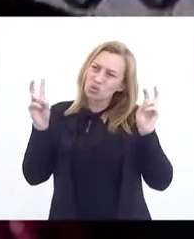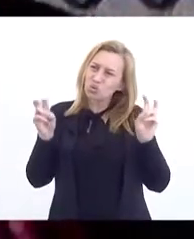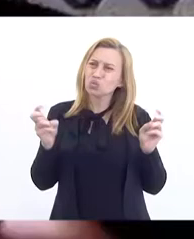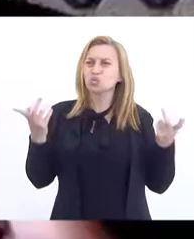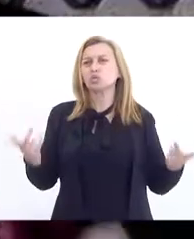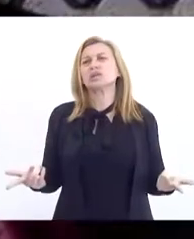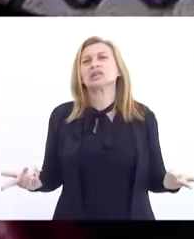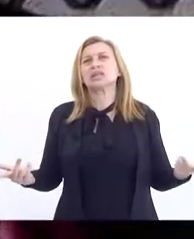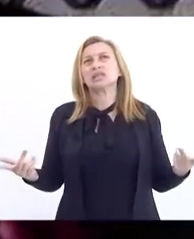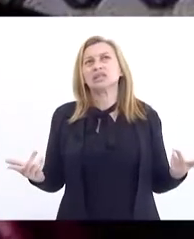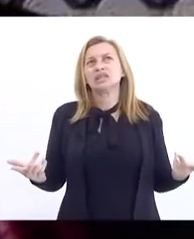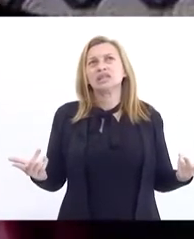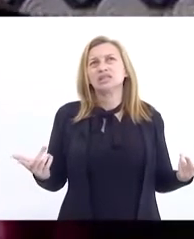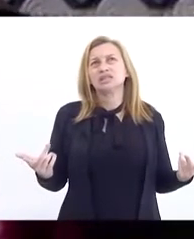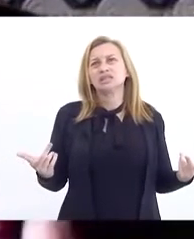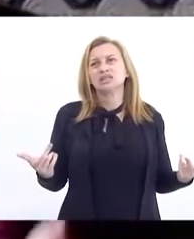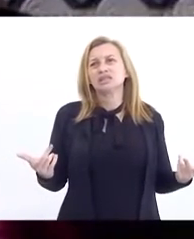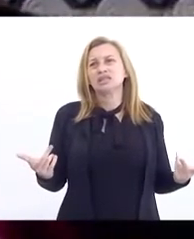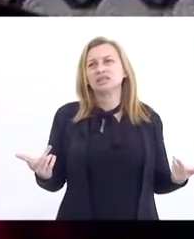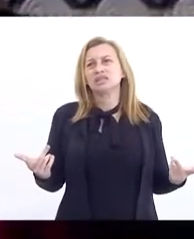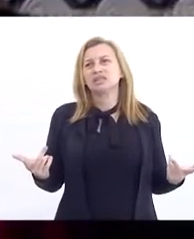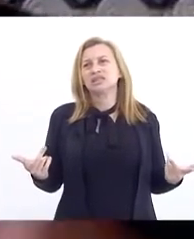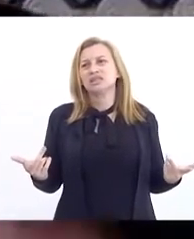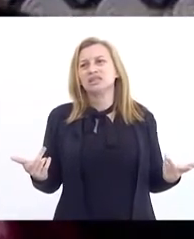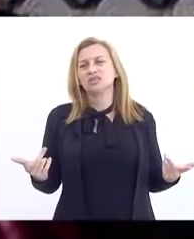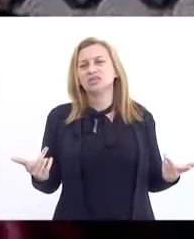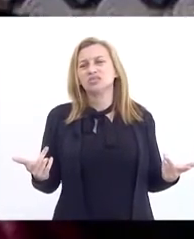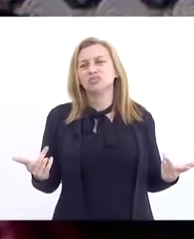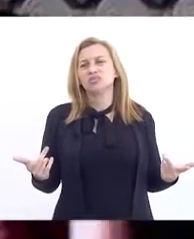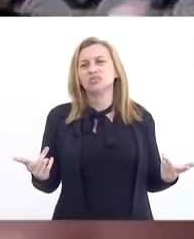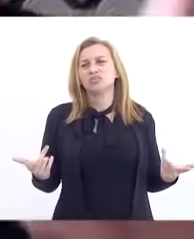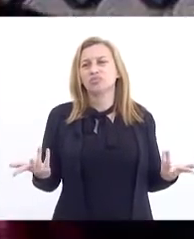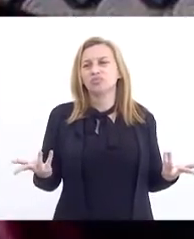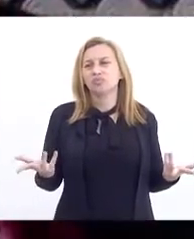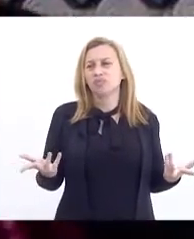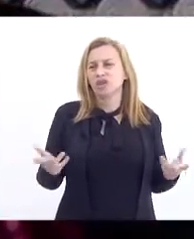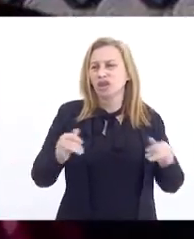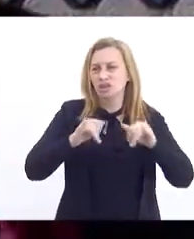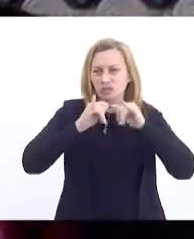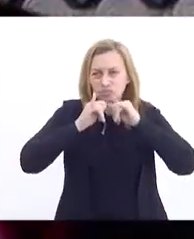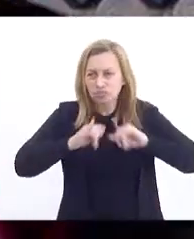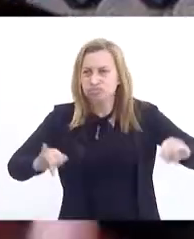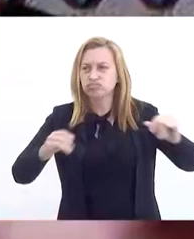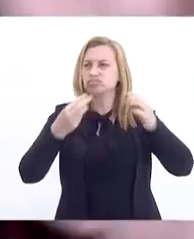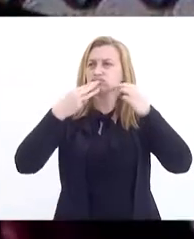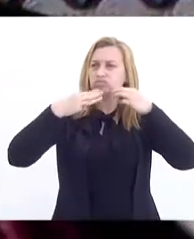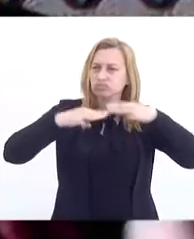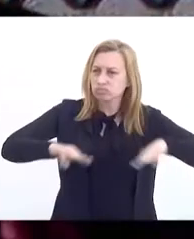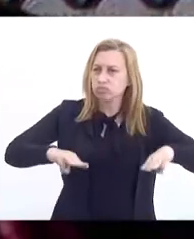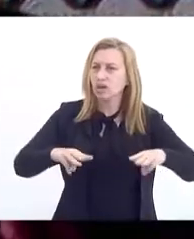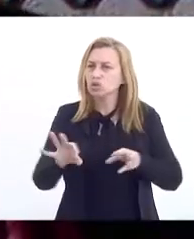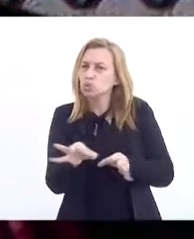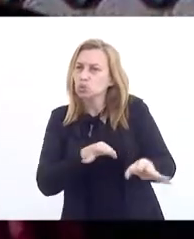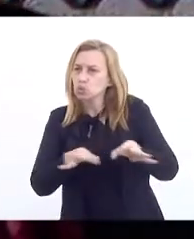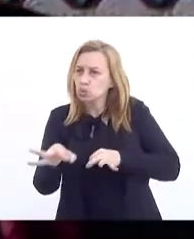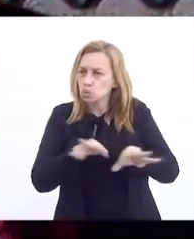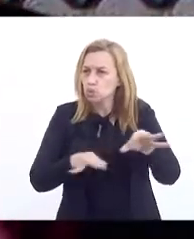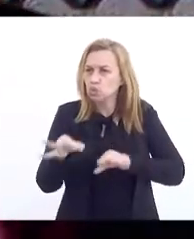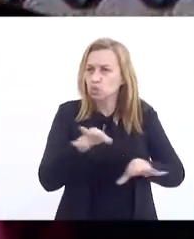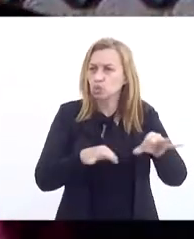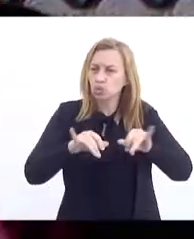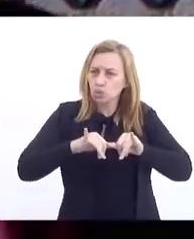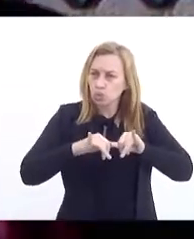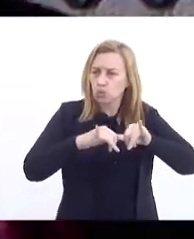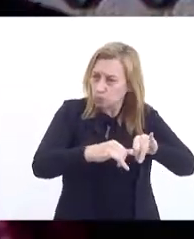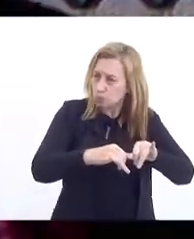muito, muito inerente à atividade, né, da publicidade, do marketing, de organizar o layout das